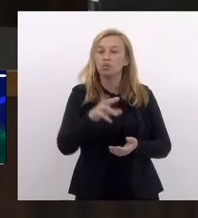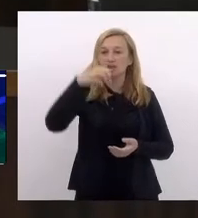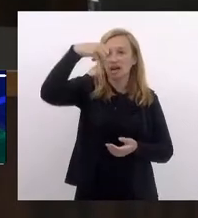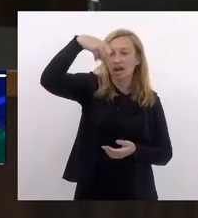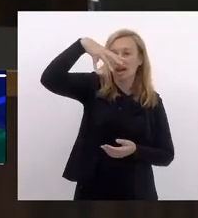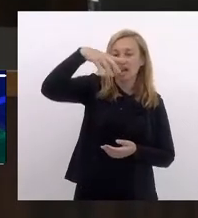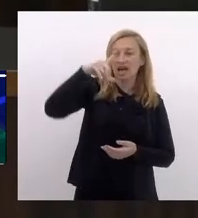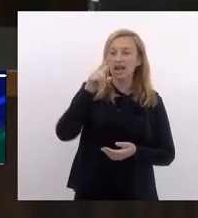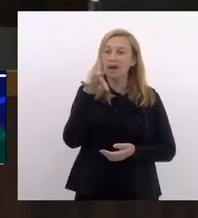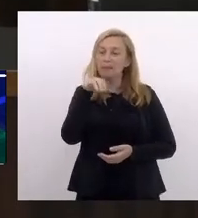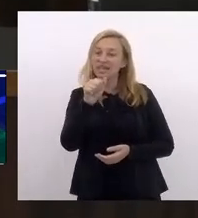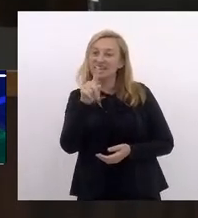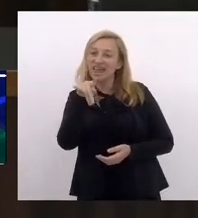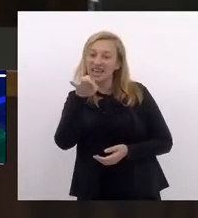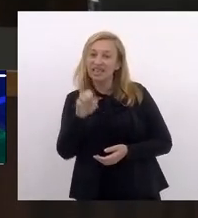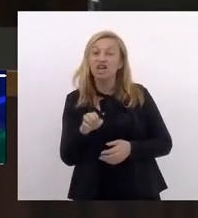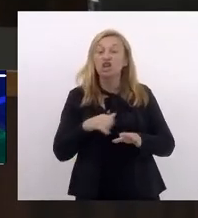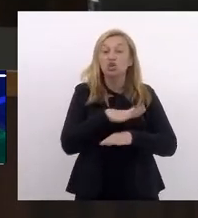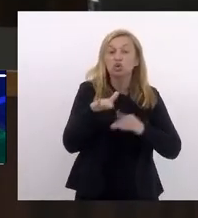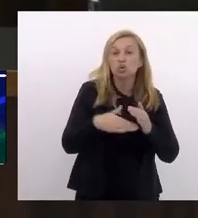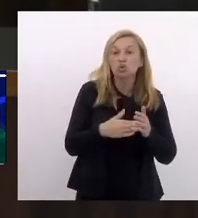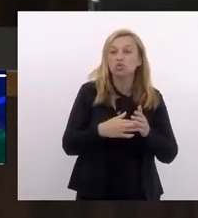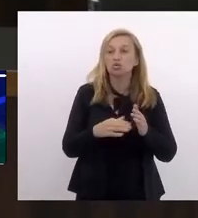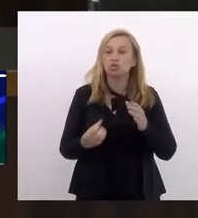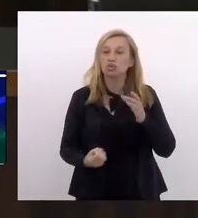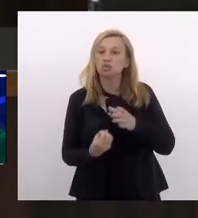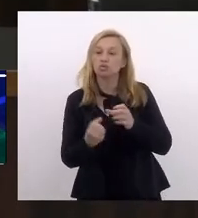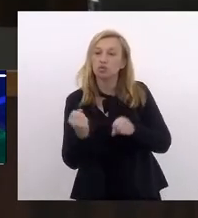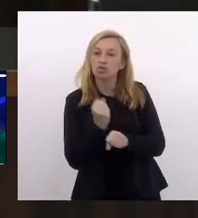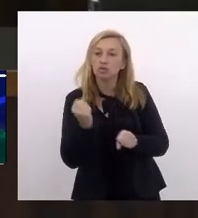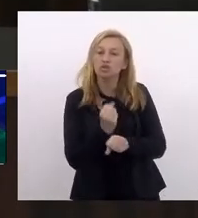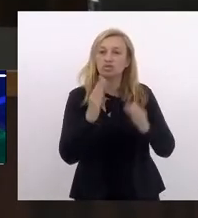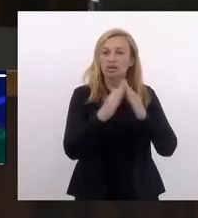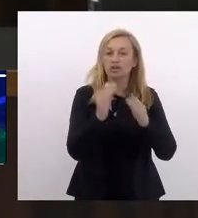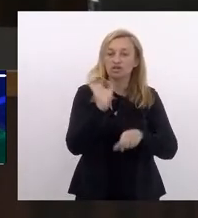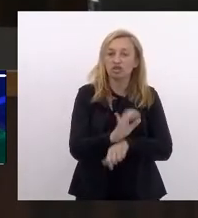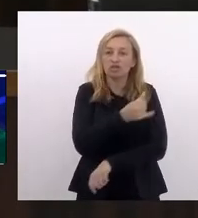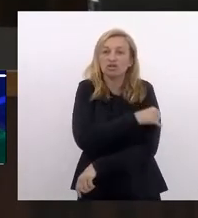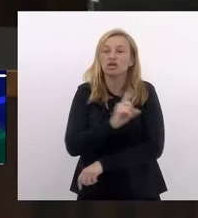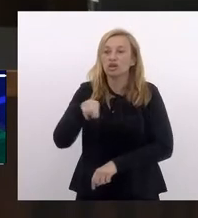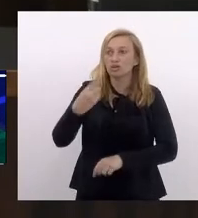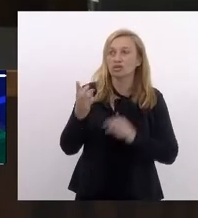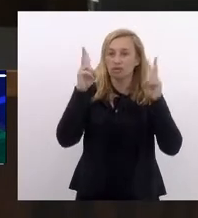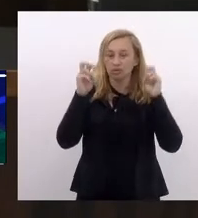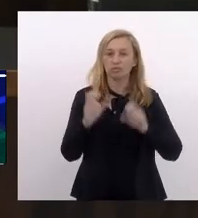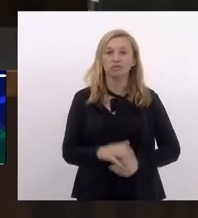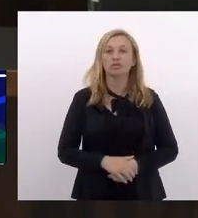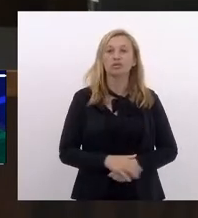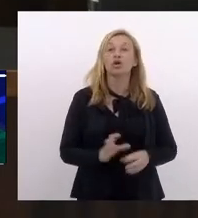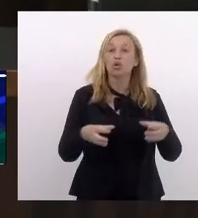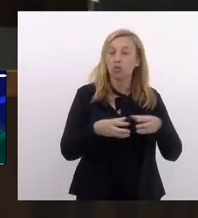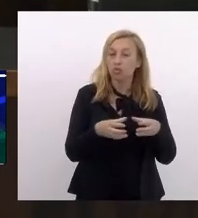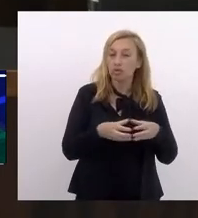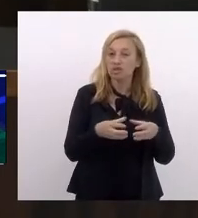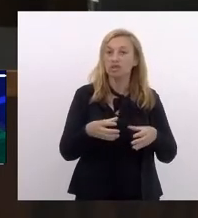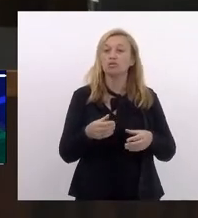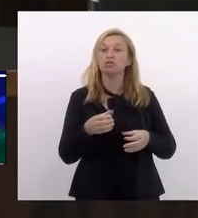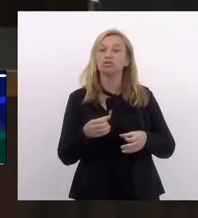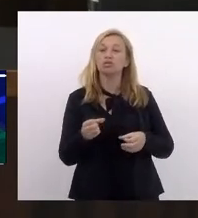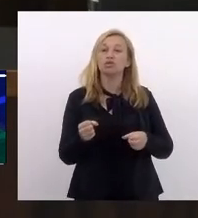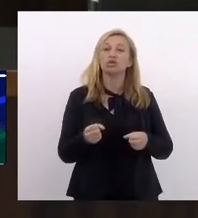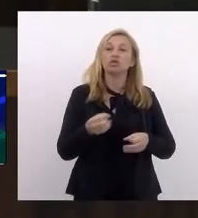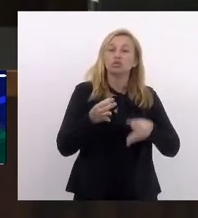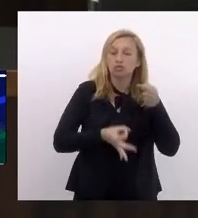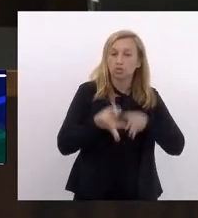em todos os programas de construção de moradia do Poder Executivo do Estado do Rio de Janeiro e da outras providências. Pareceres da Comissão de